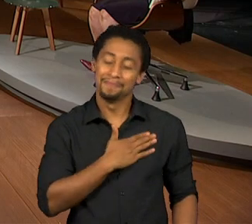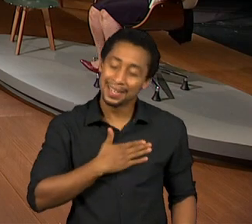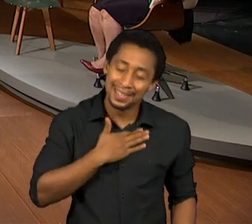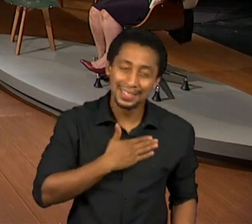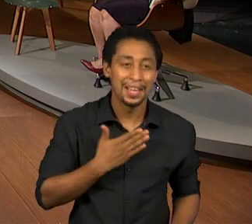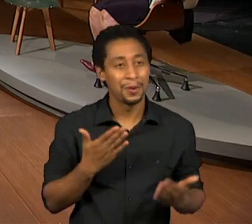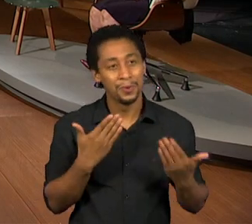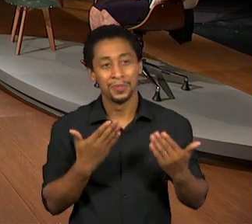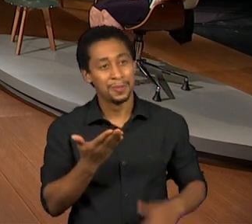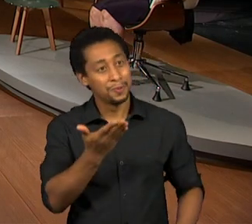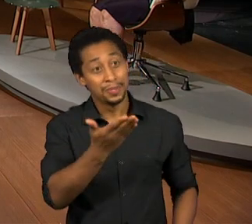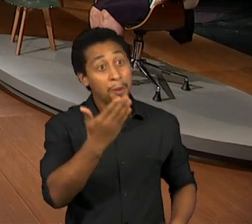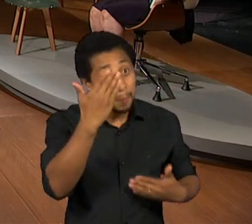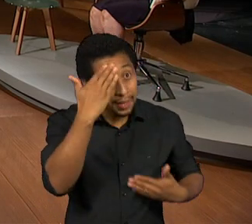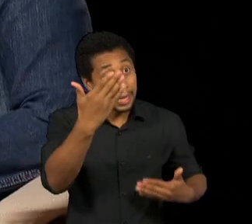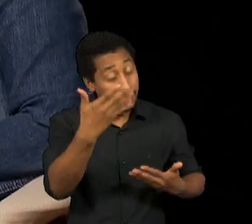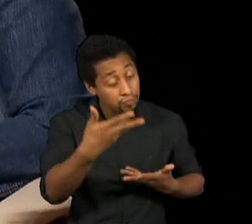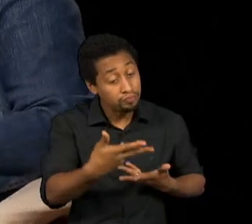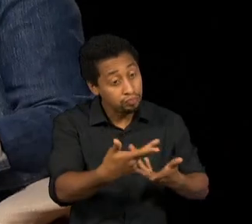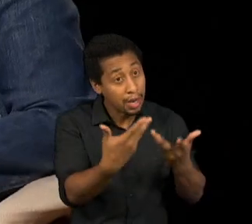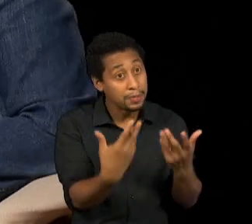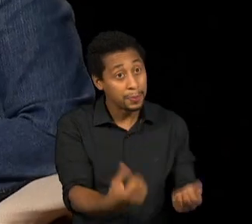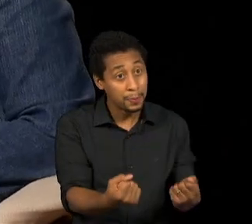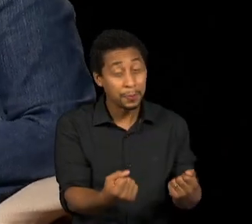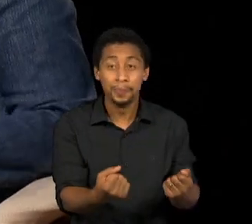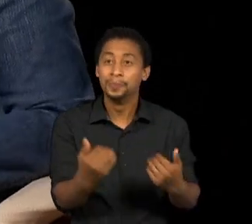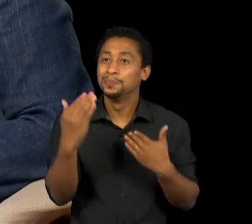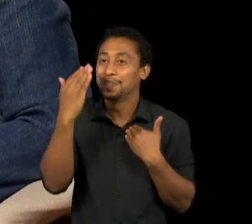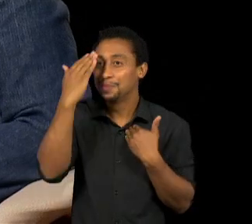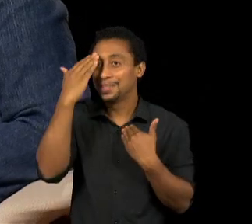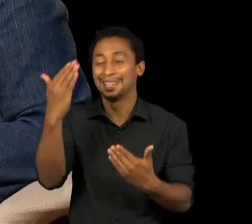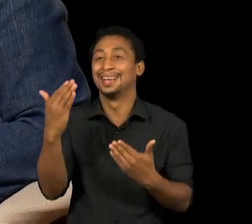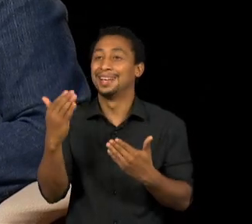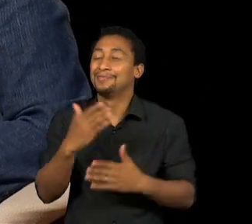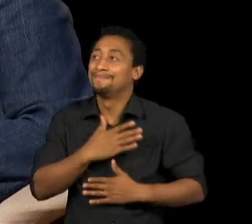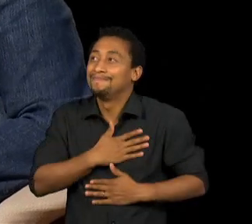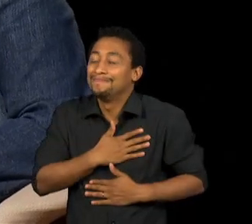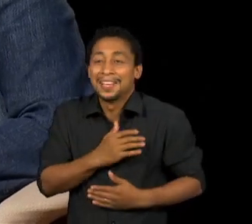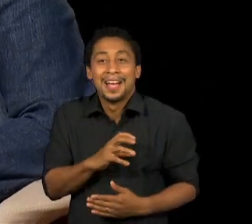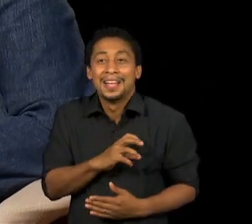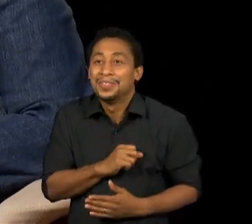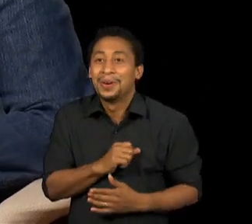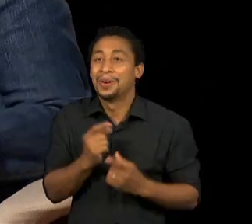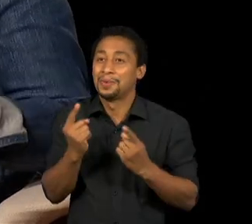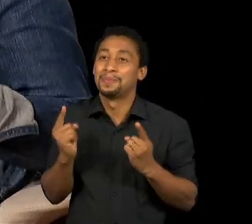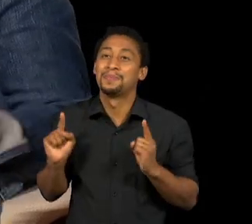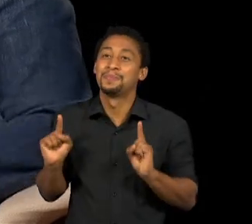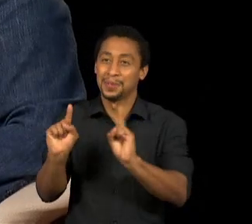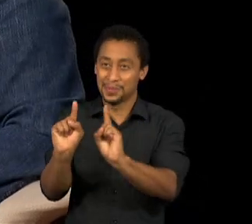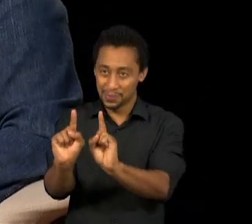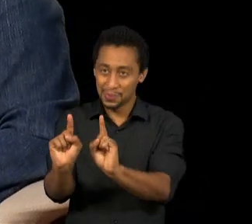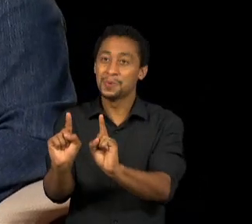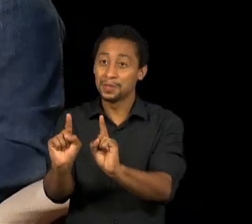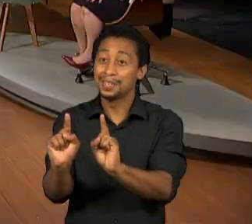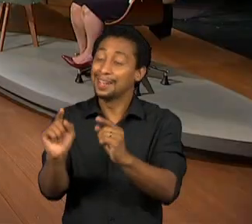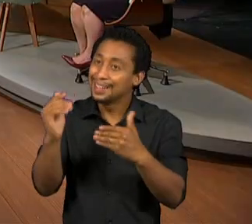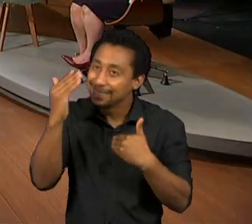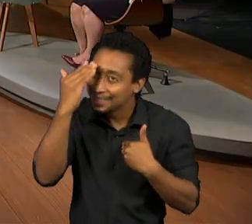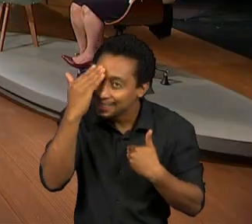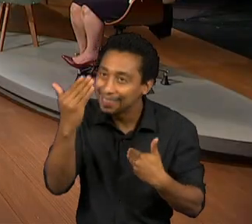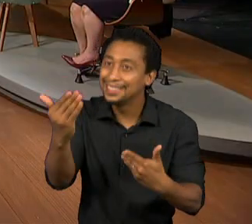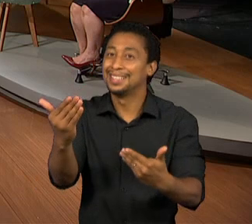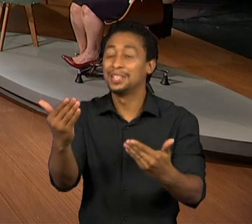Obrigado por ter aceitado o nosso convite. Agradeço muito, adoro esse programa. E, assim, agradeço por todos